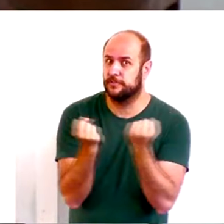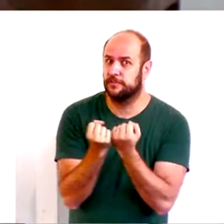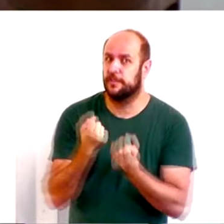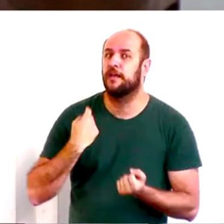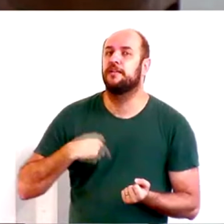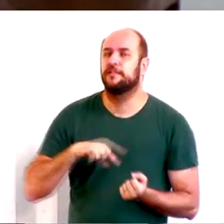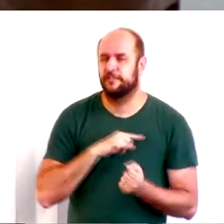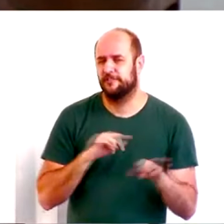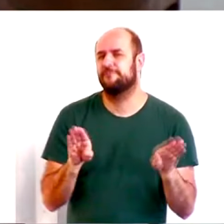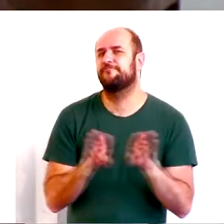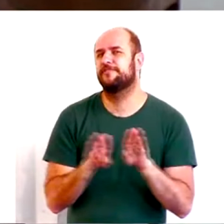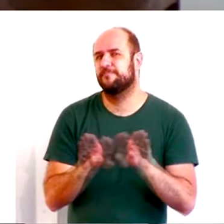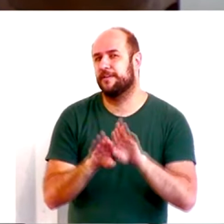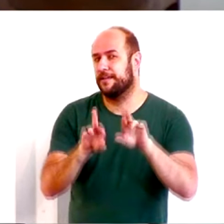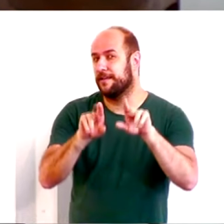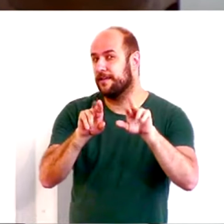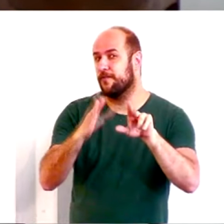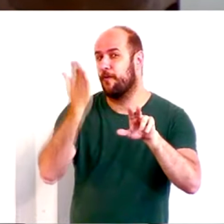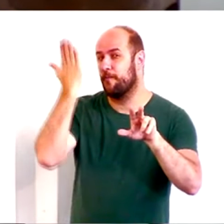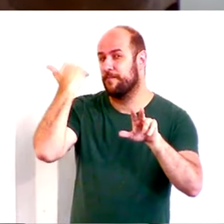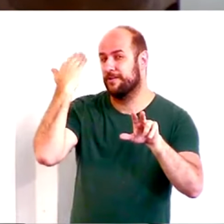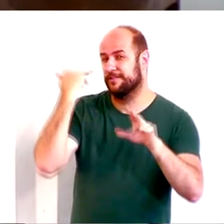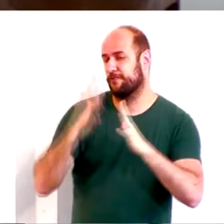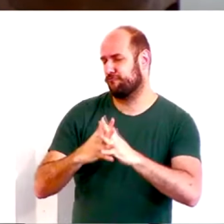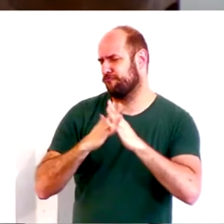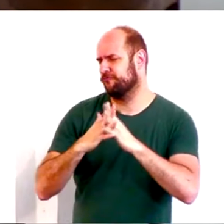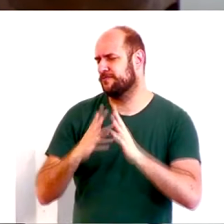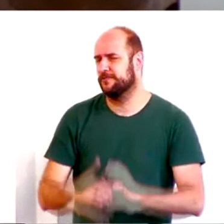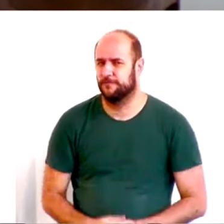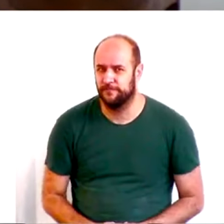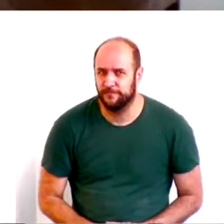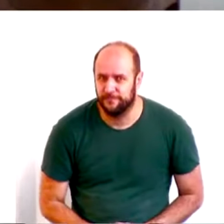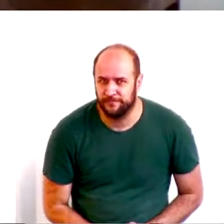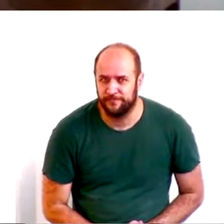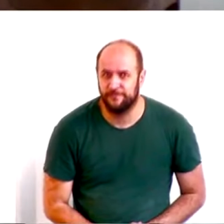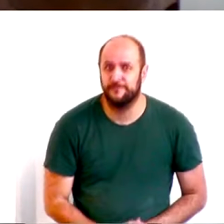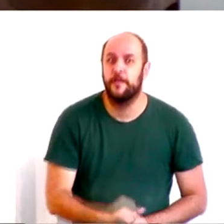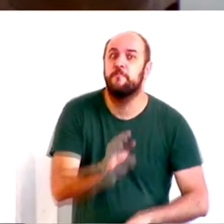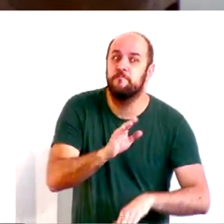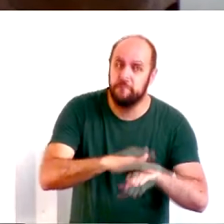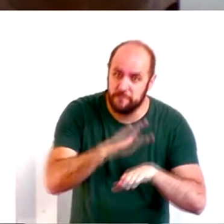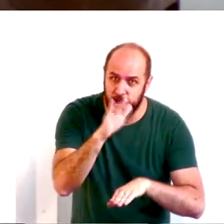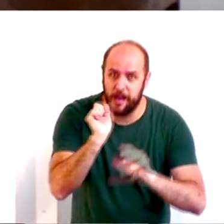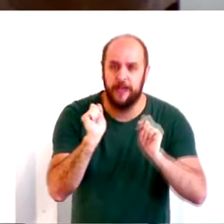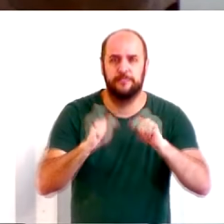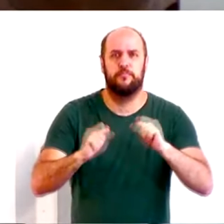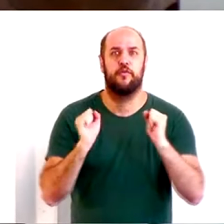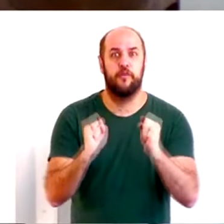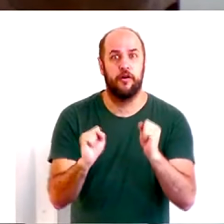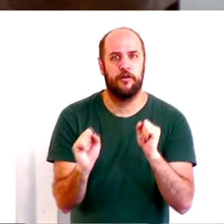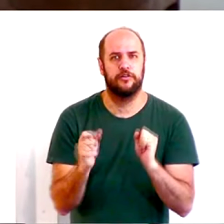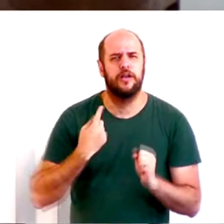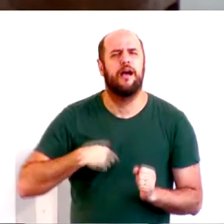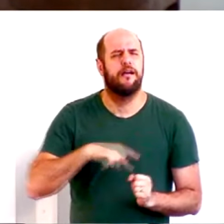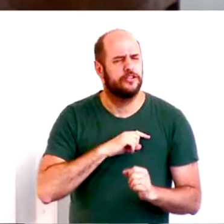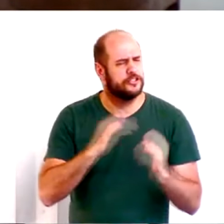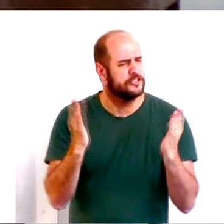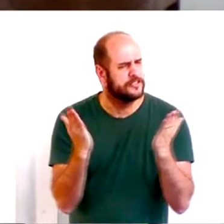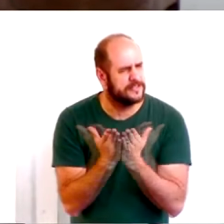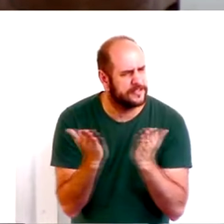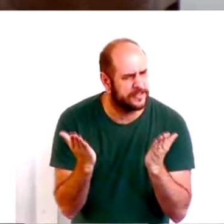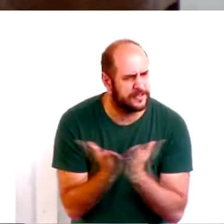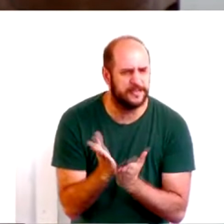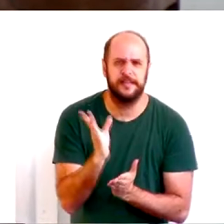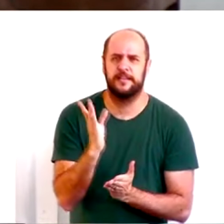Quanto pode ser e pode ser ainda mais que nós cristãos e quando eu falo